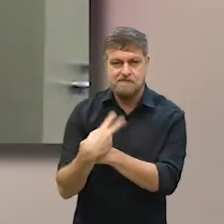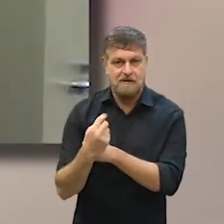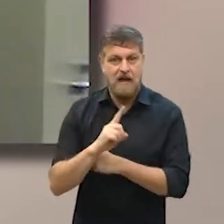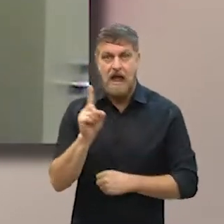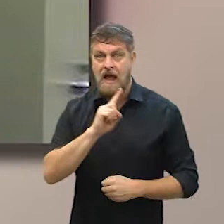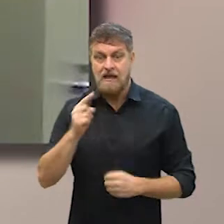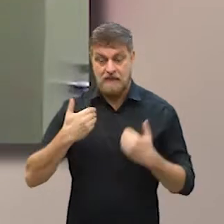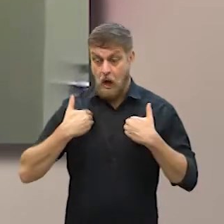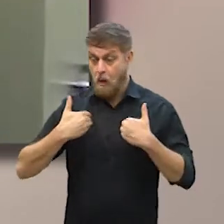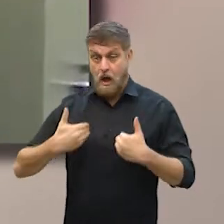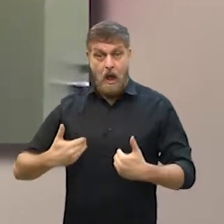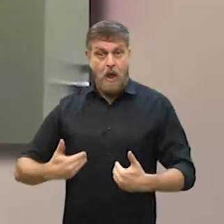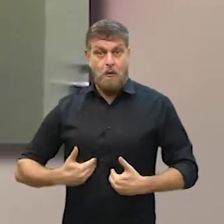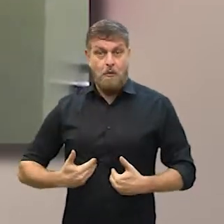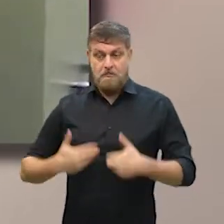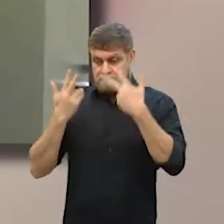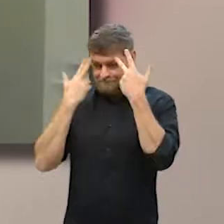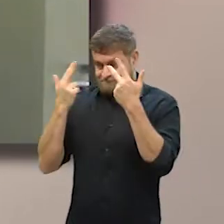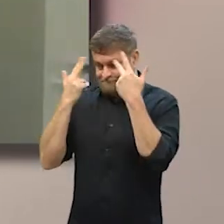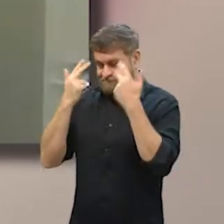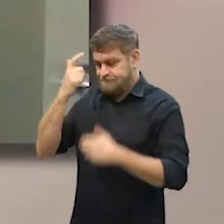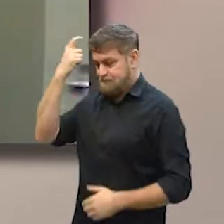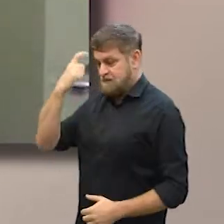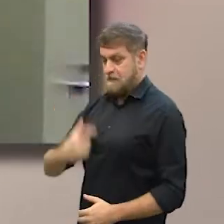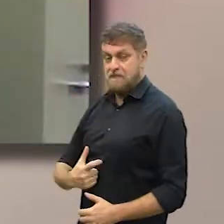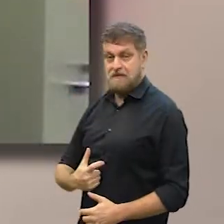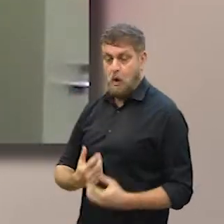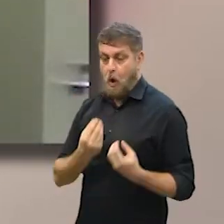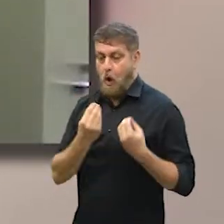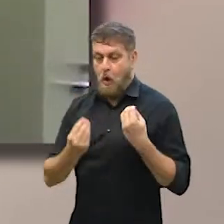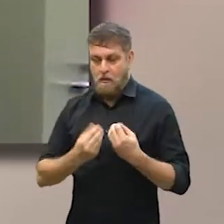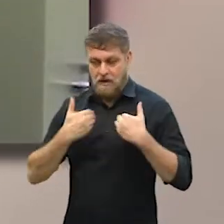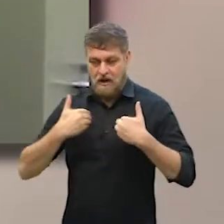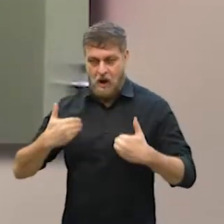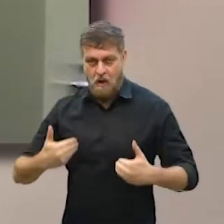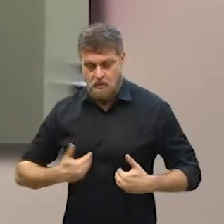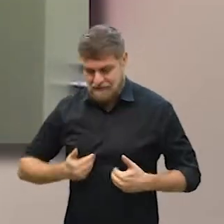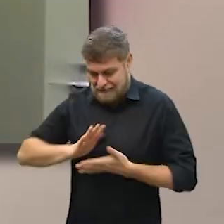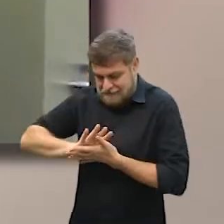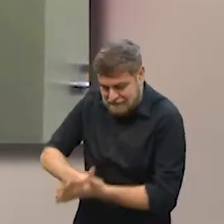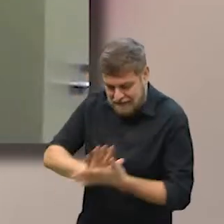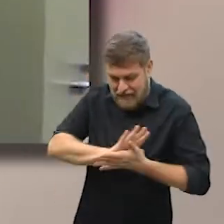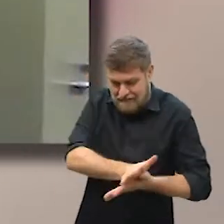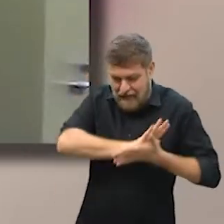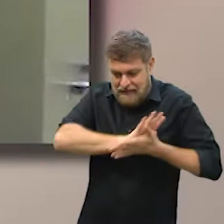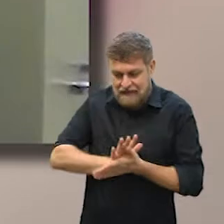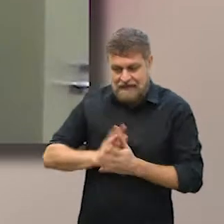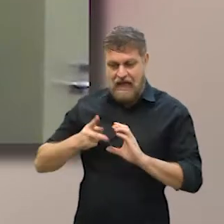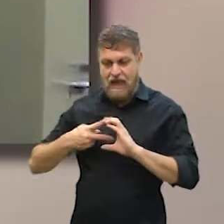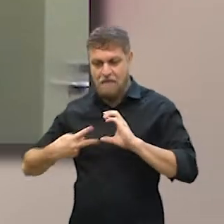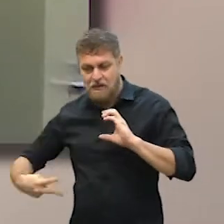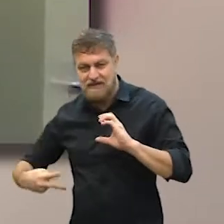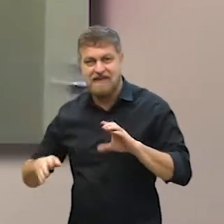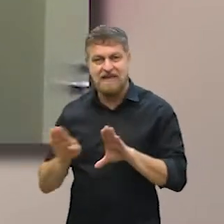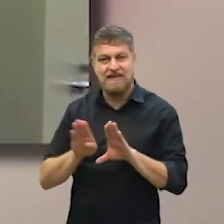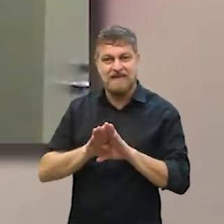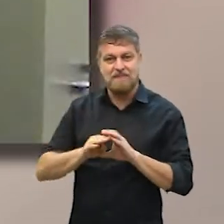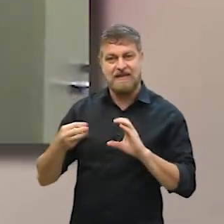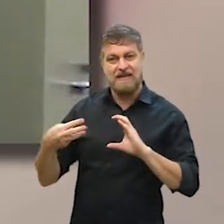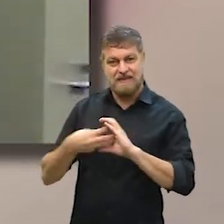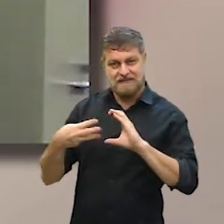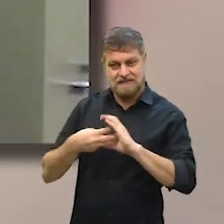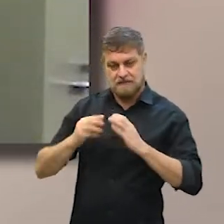coisas que na verdade são próprias daquele indivíduo são normais em devido às suas próprias células se transforma as proteínas